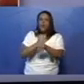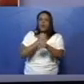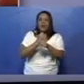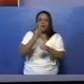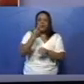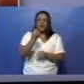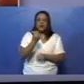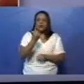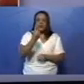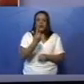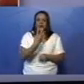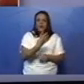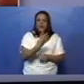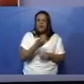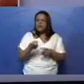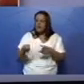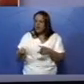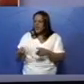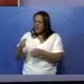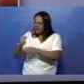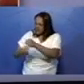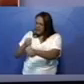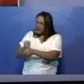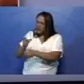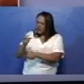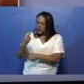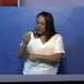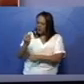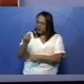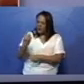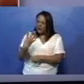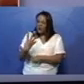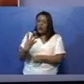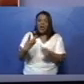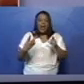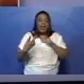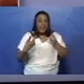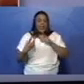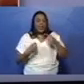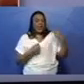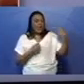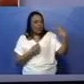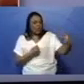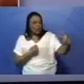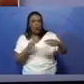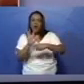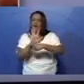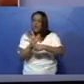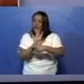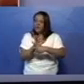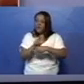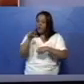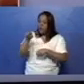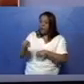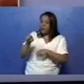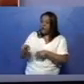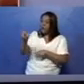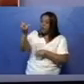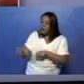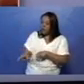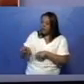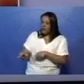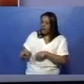vocês terem ideia, nesse ano, 2014, 2 filmes sobre Hércules foram feitos. No mesmo